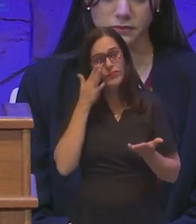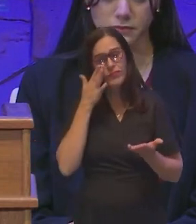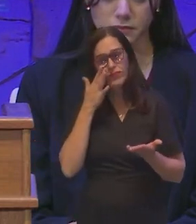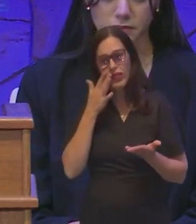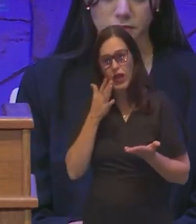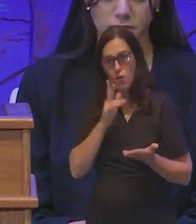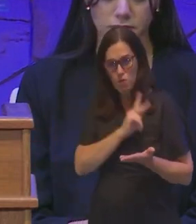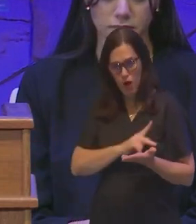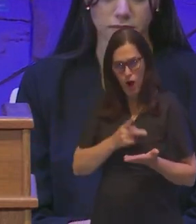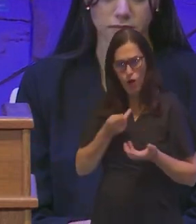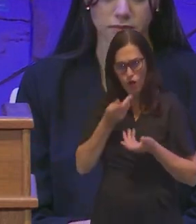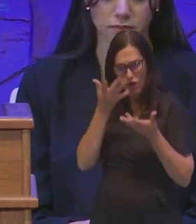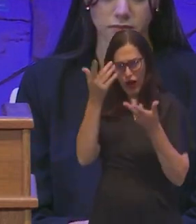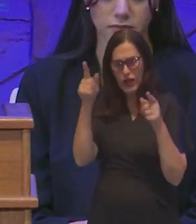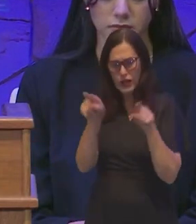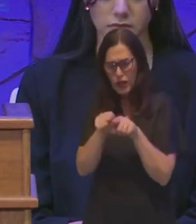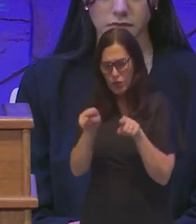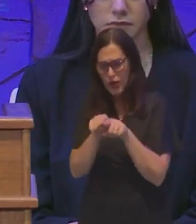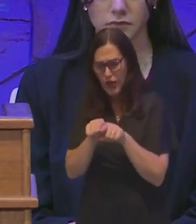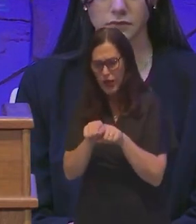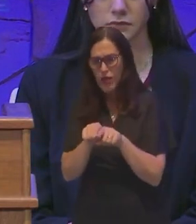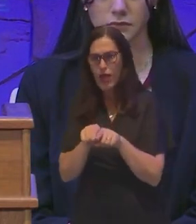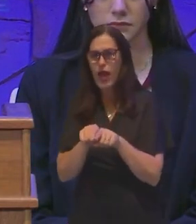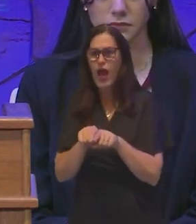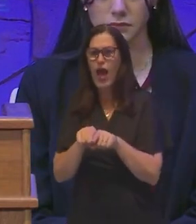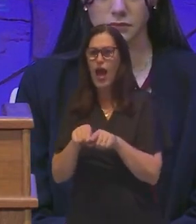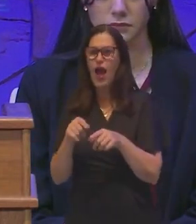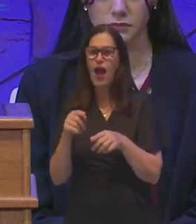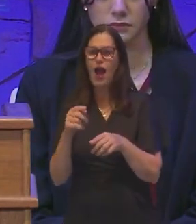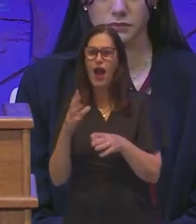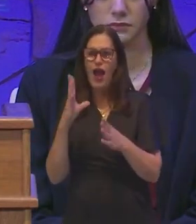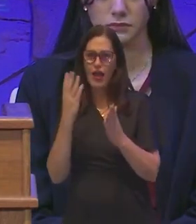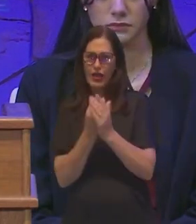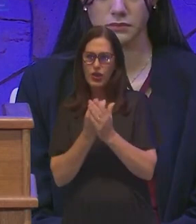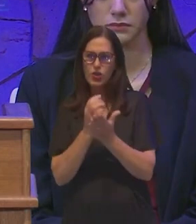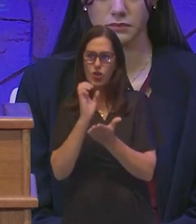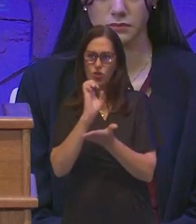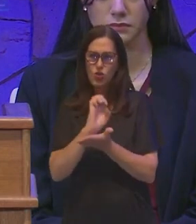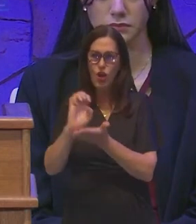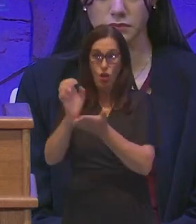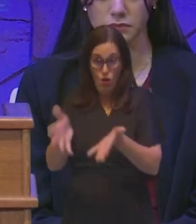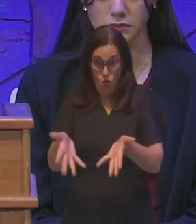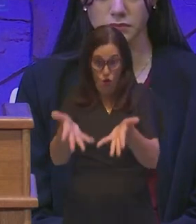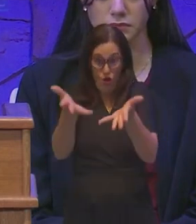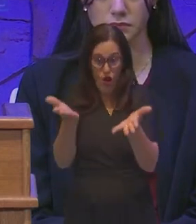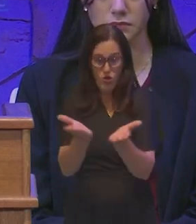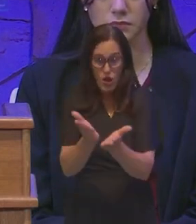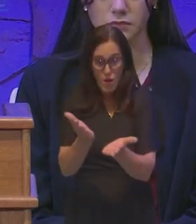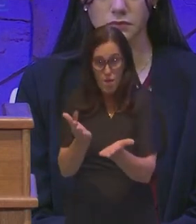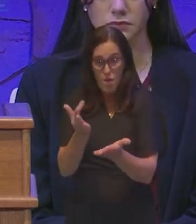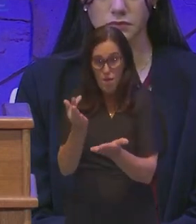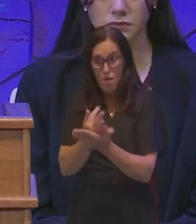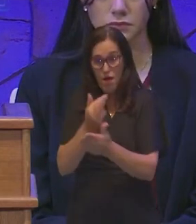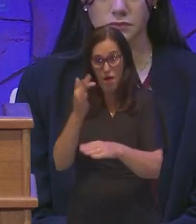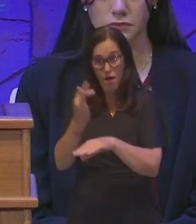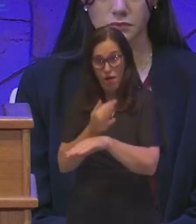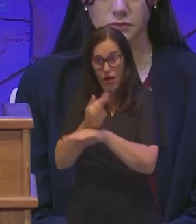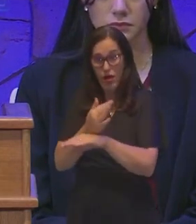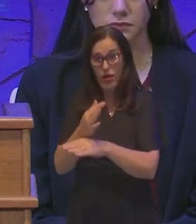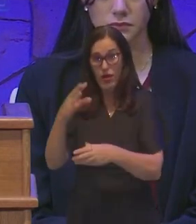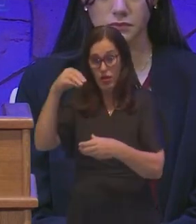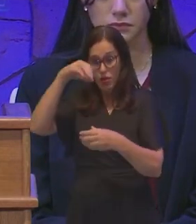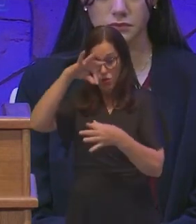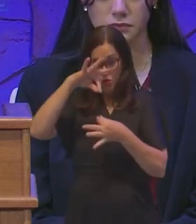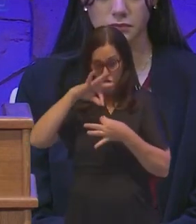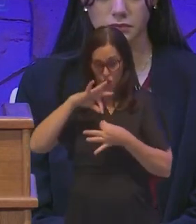Ele fala também a igreja de Éfeso. Ele encoraja os crentes a perseverarem na unidade do Espírito